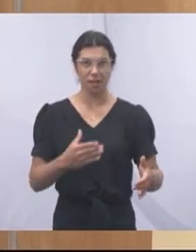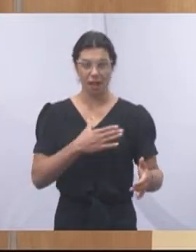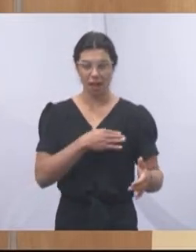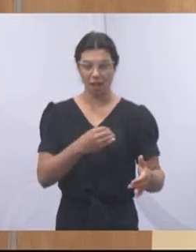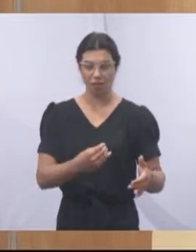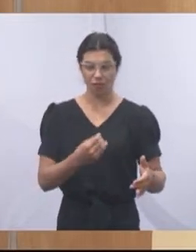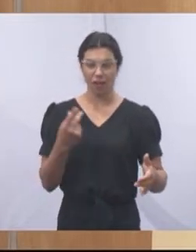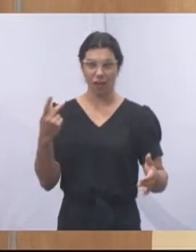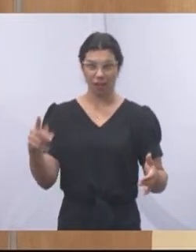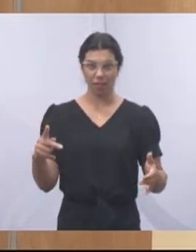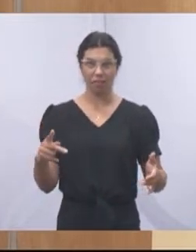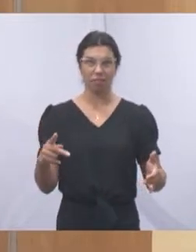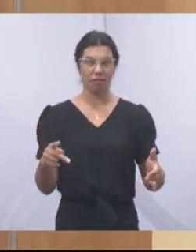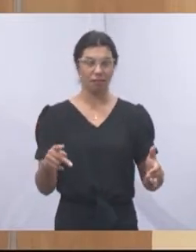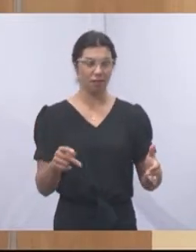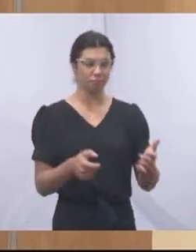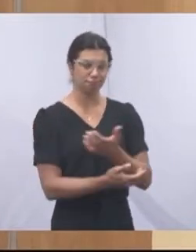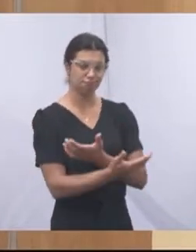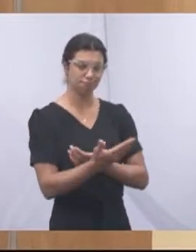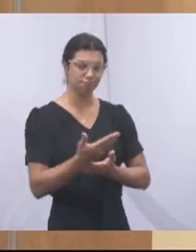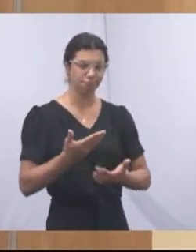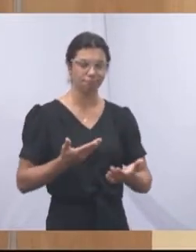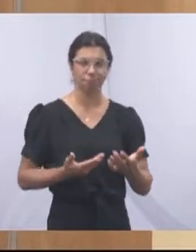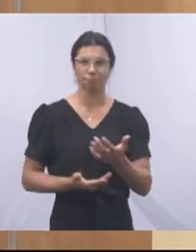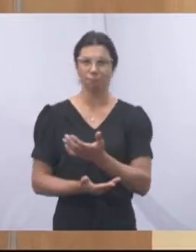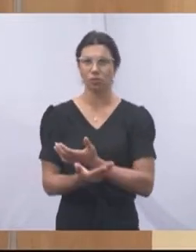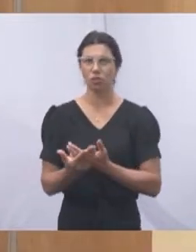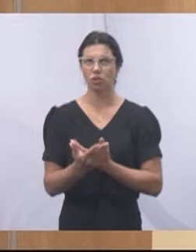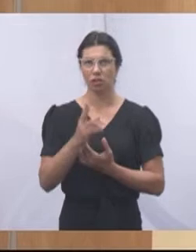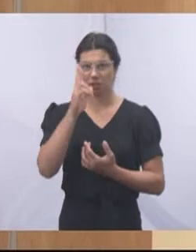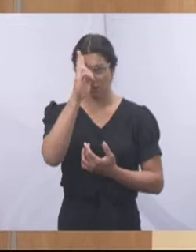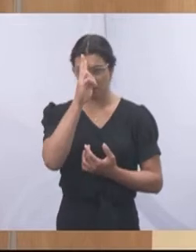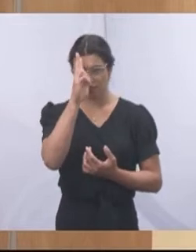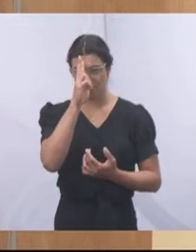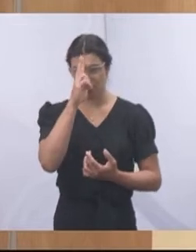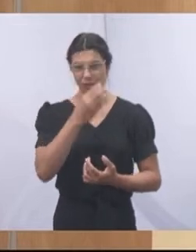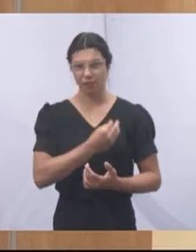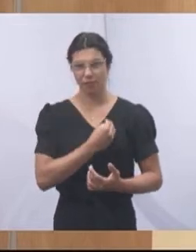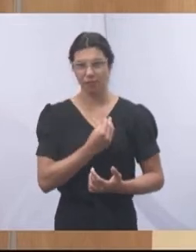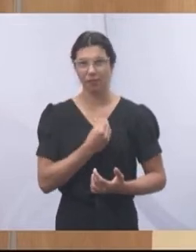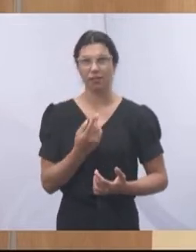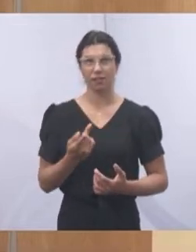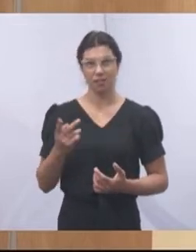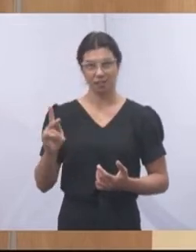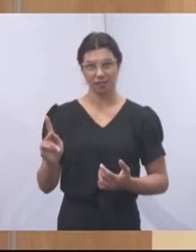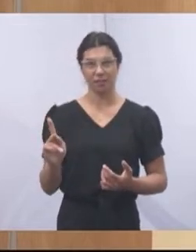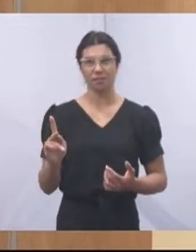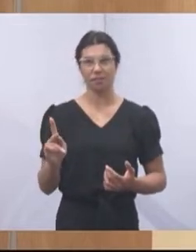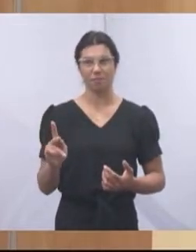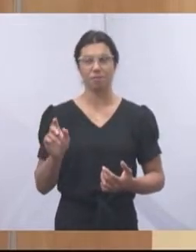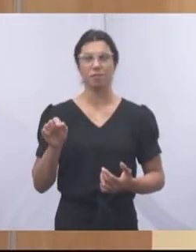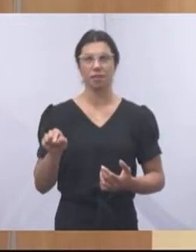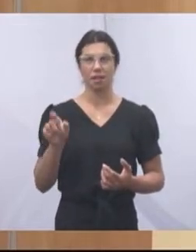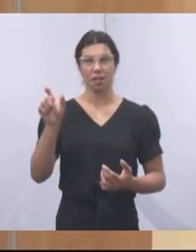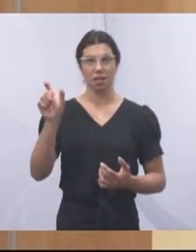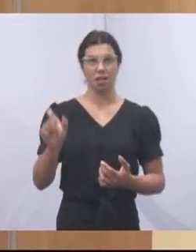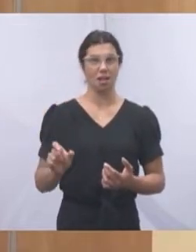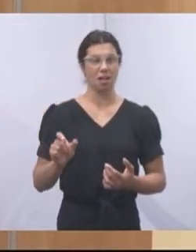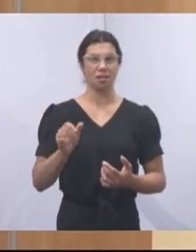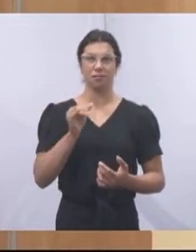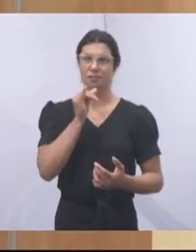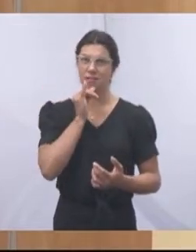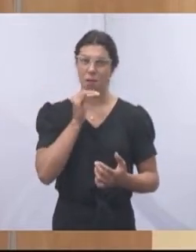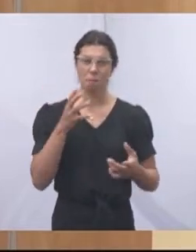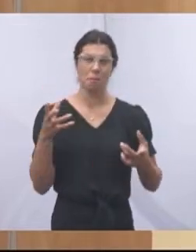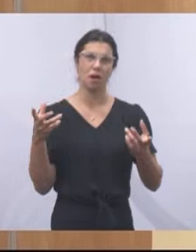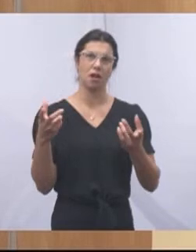muitas histórias ali naquela tarde. E o senhor Roberto realmente foi um grande exemplo para a